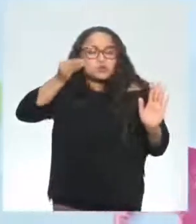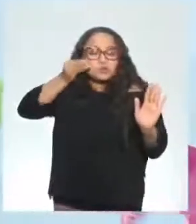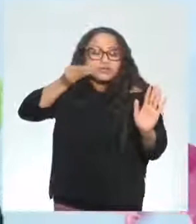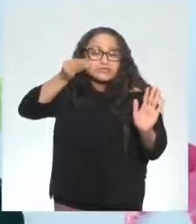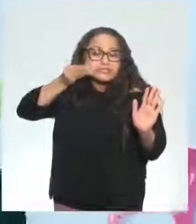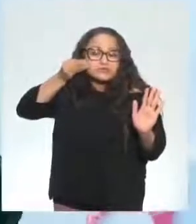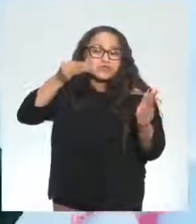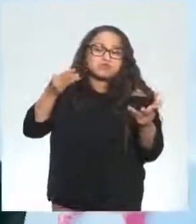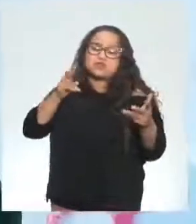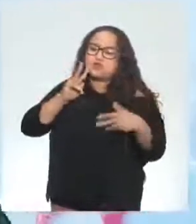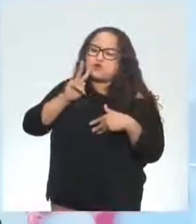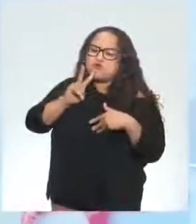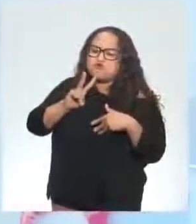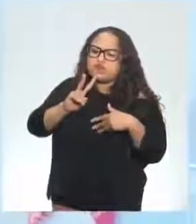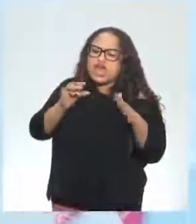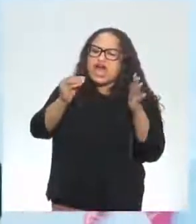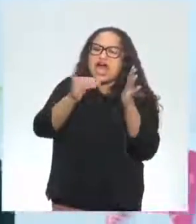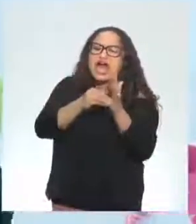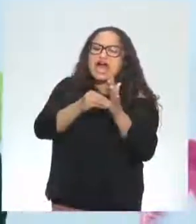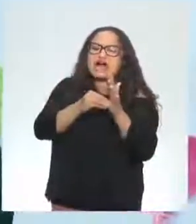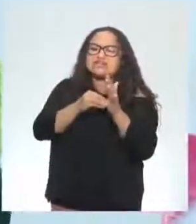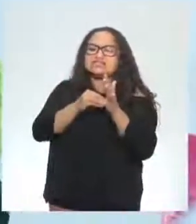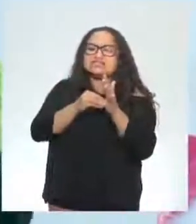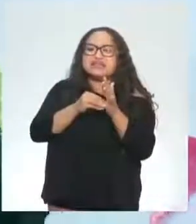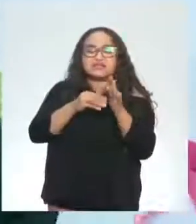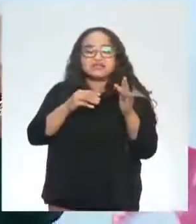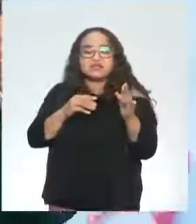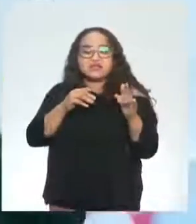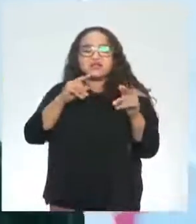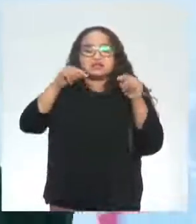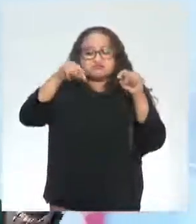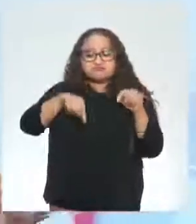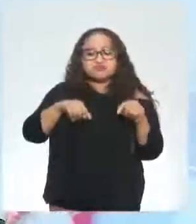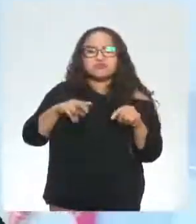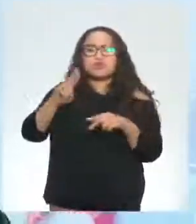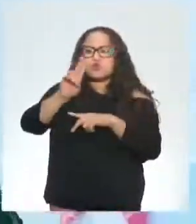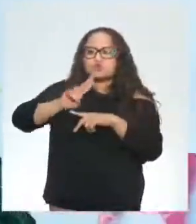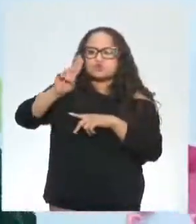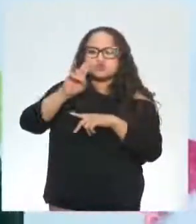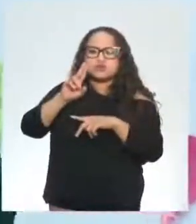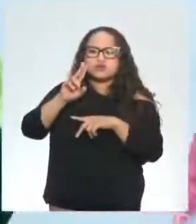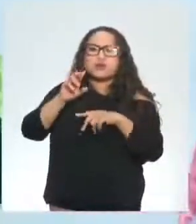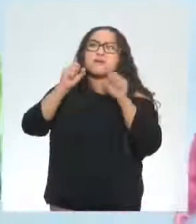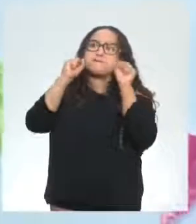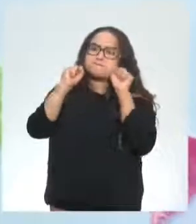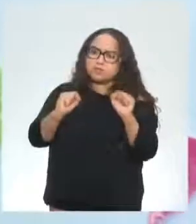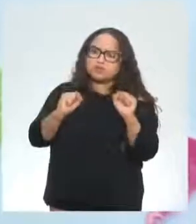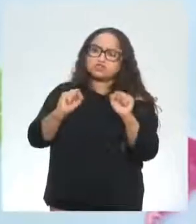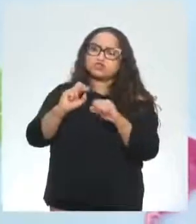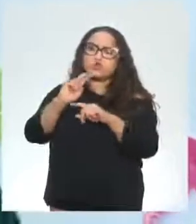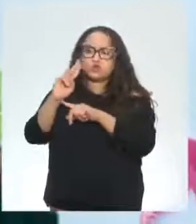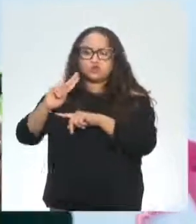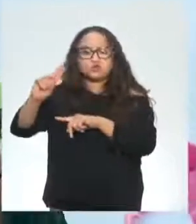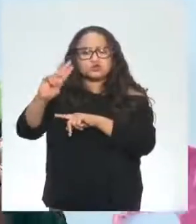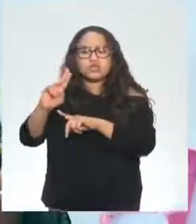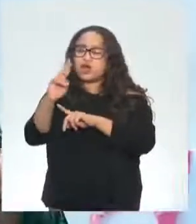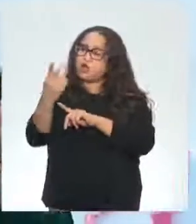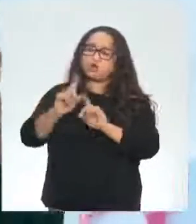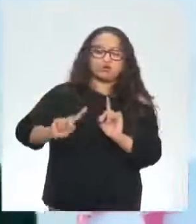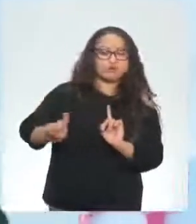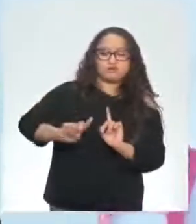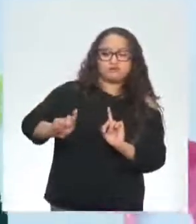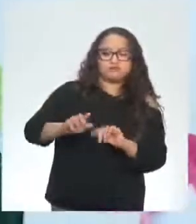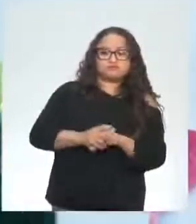experimentação, de ver até que ponto todos os materiais que ele inicialmente selecionou poderão ou não ser utilizados e até mesmo,